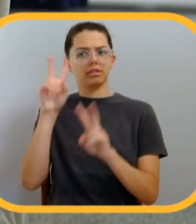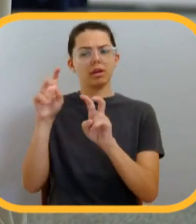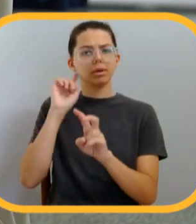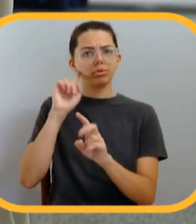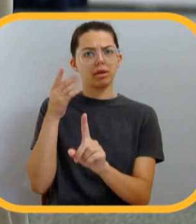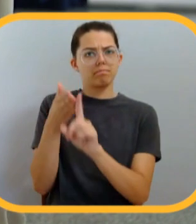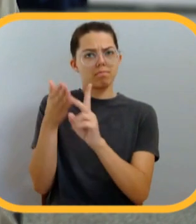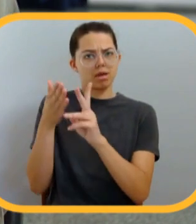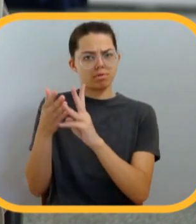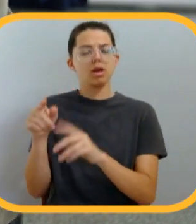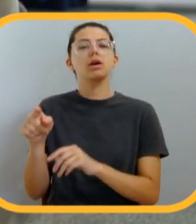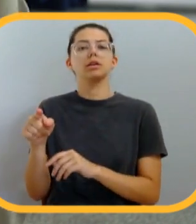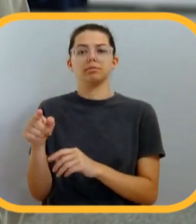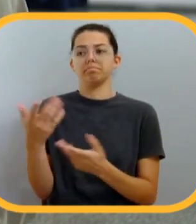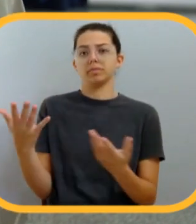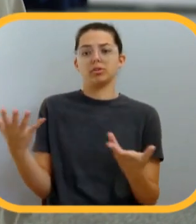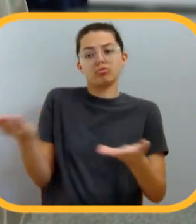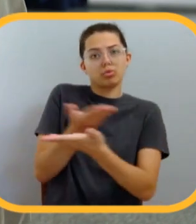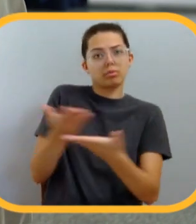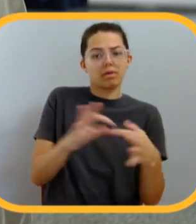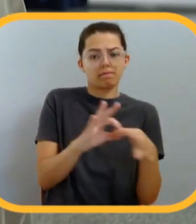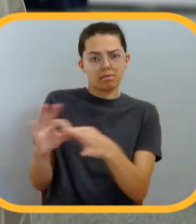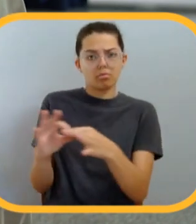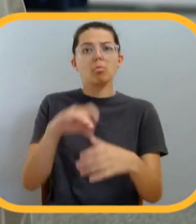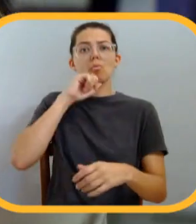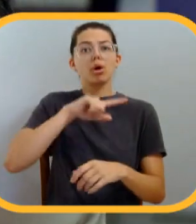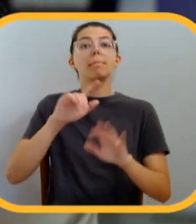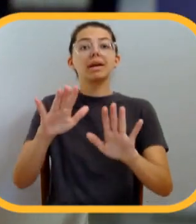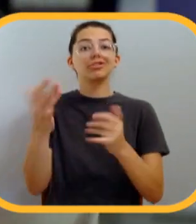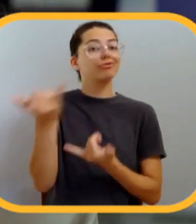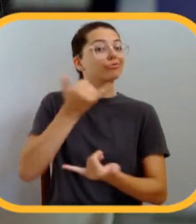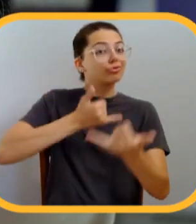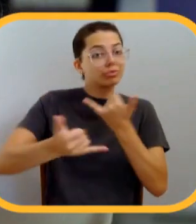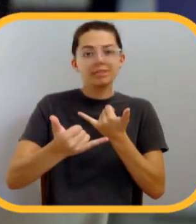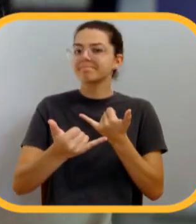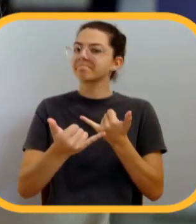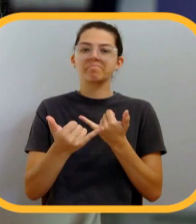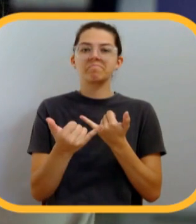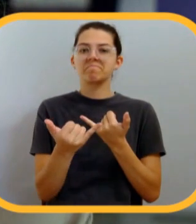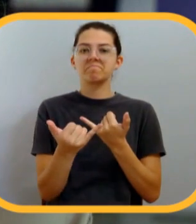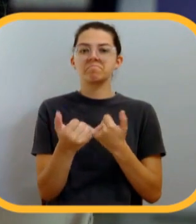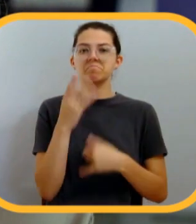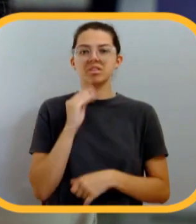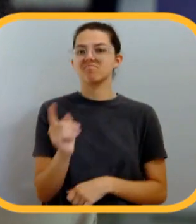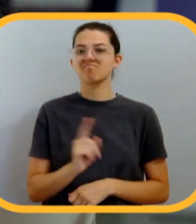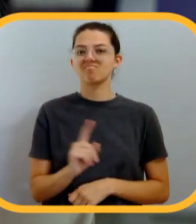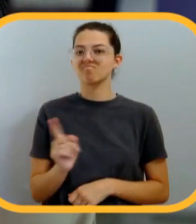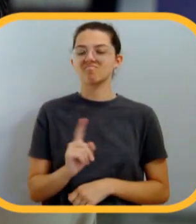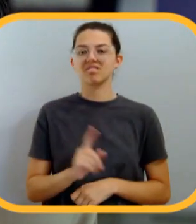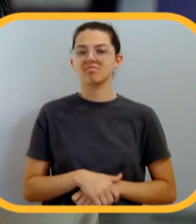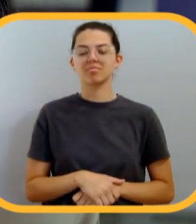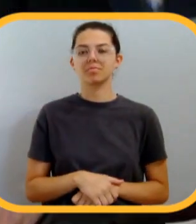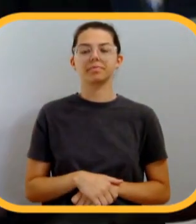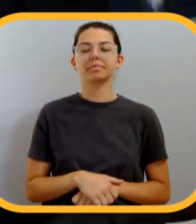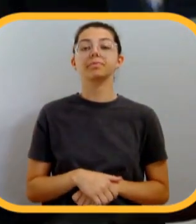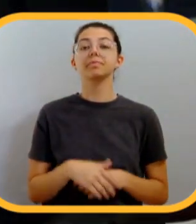muita pertinência. Portanto, sem dúvida um trabalho colaborativo, mas substituir não me parece que seja possível, não